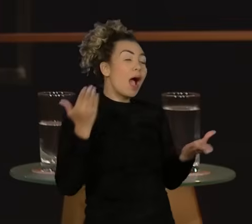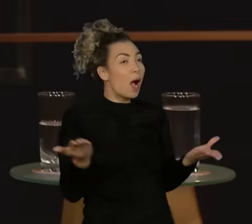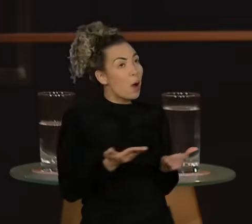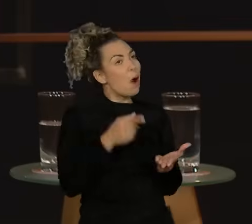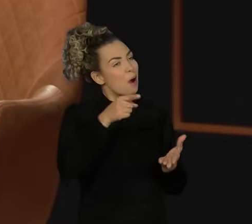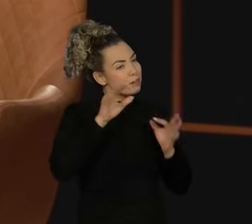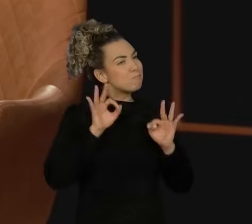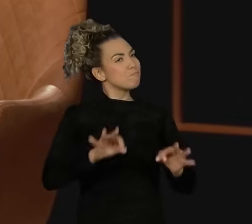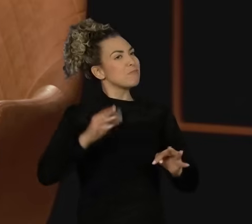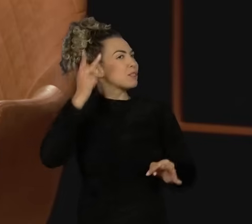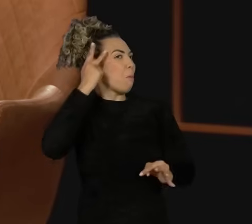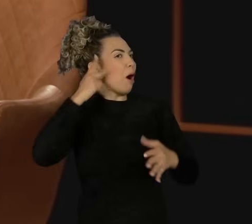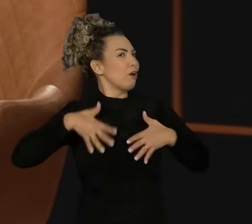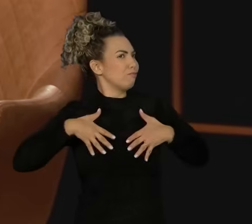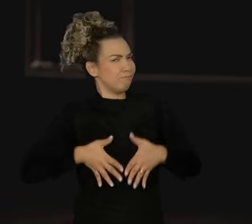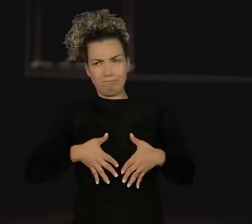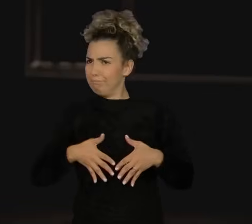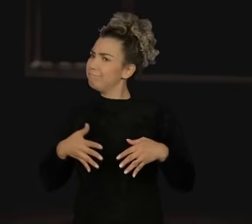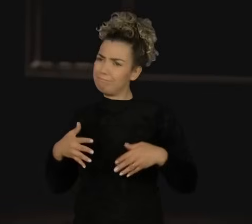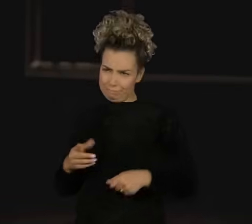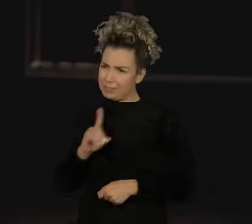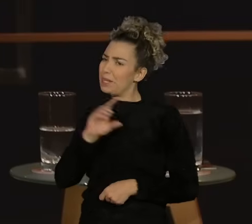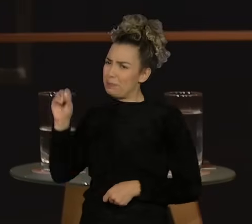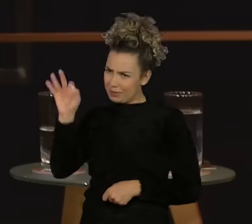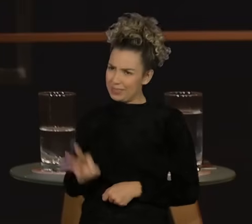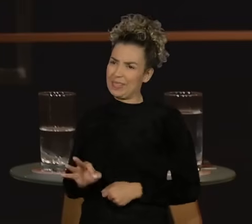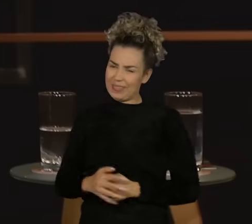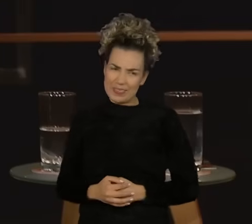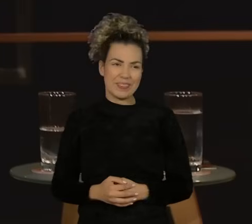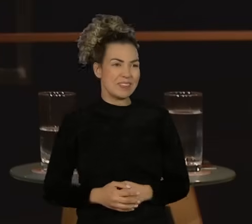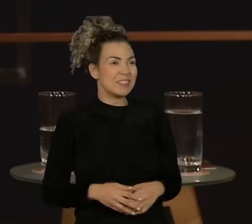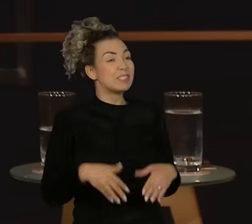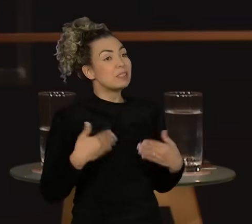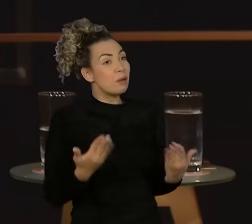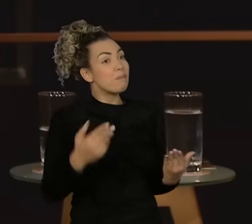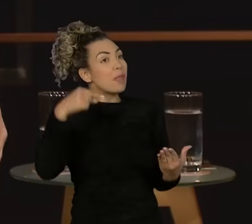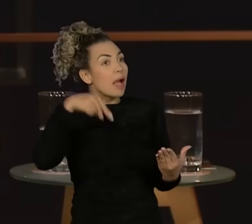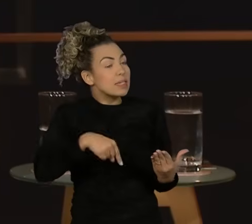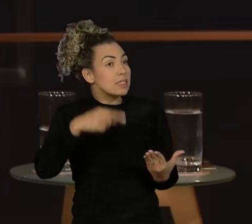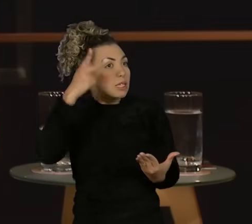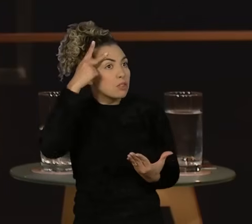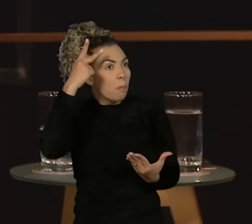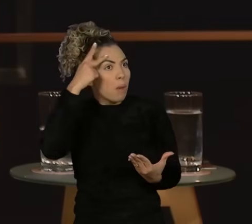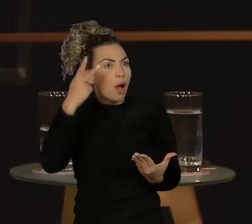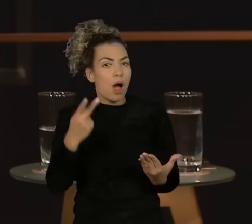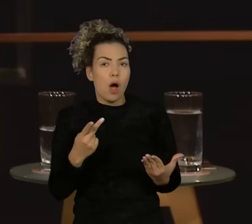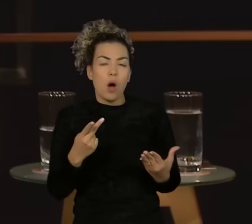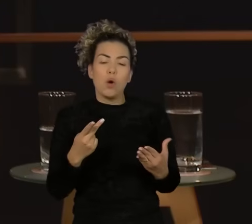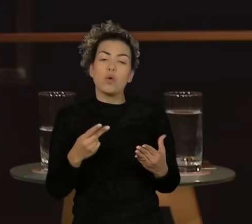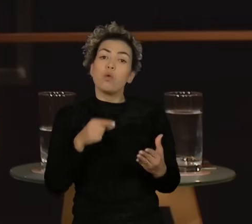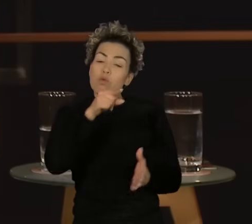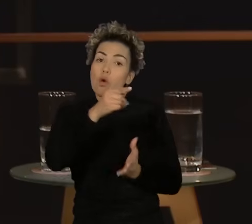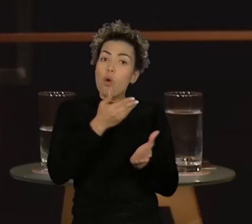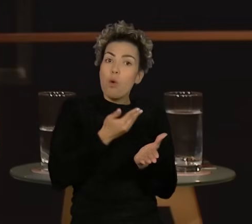de vez, né? Totalmente. Bom, já aqui em São Paulo, você se engajou no trabalho de um grupo que